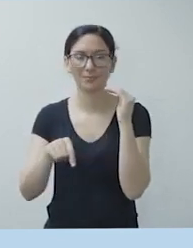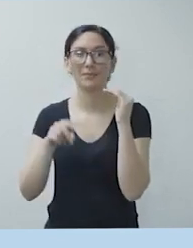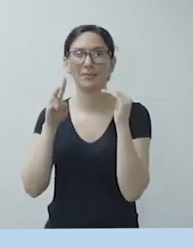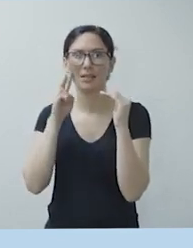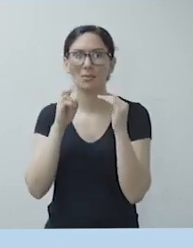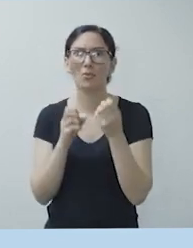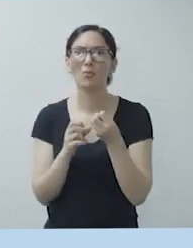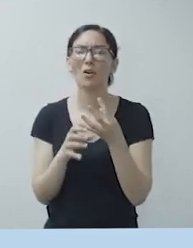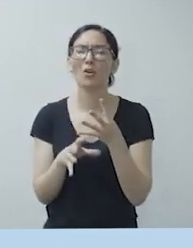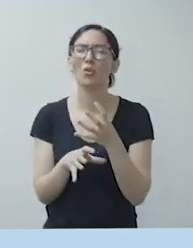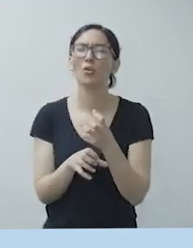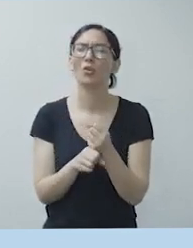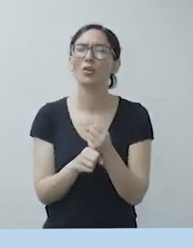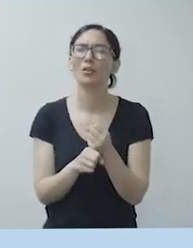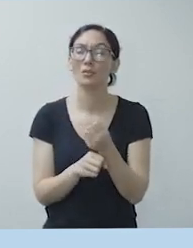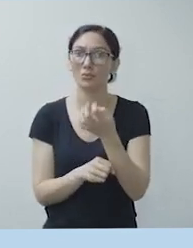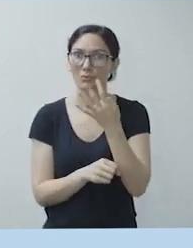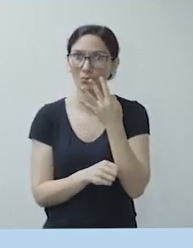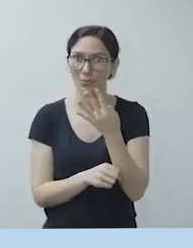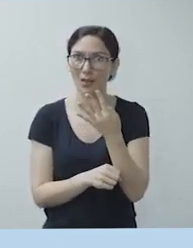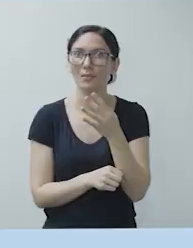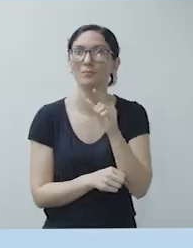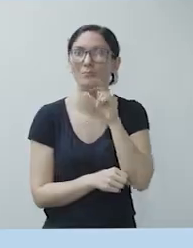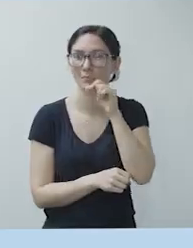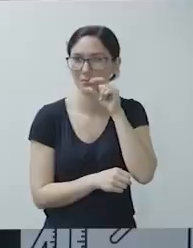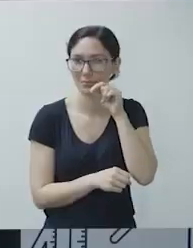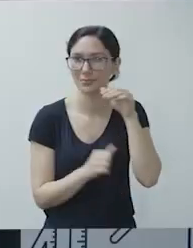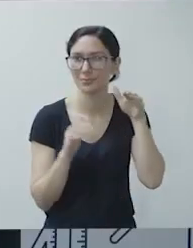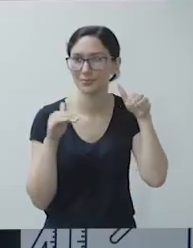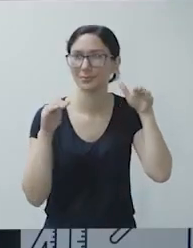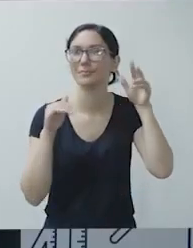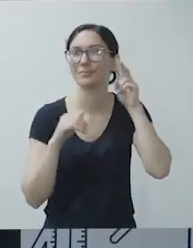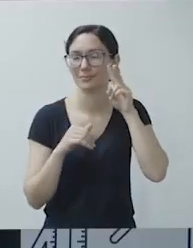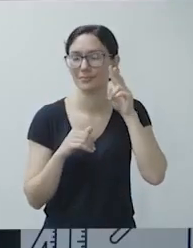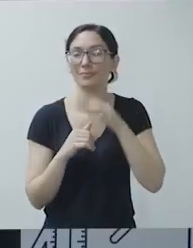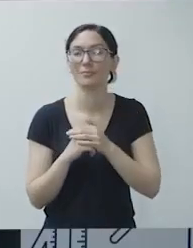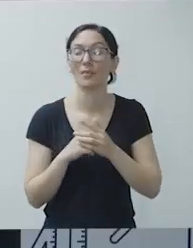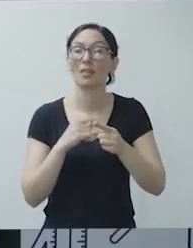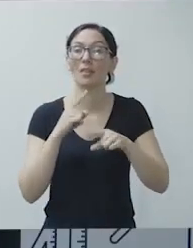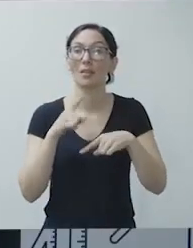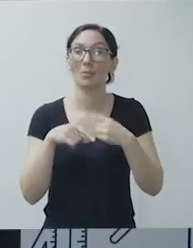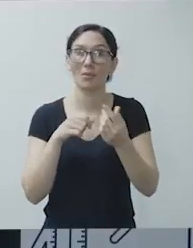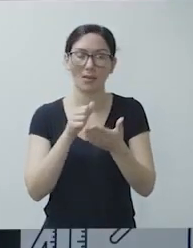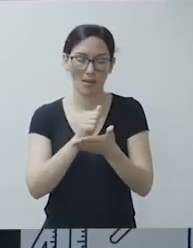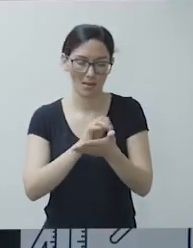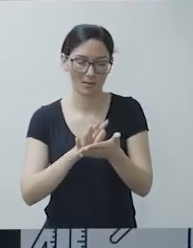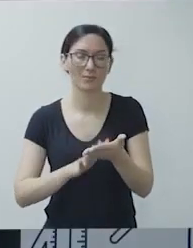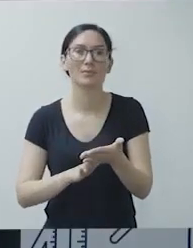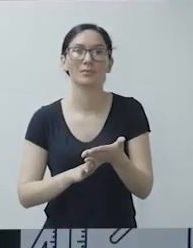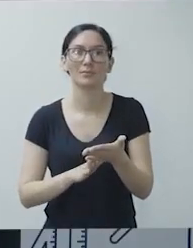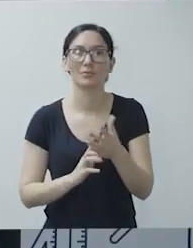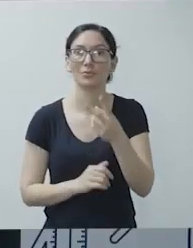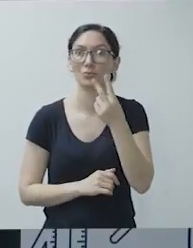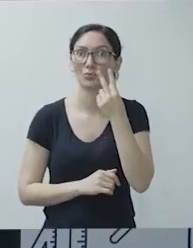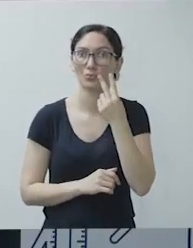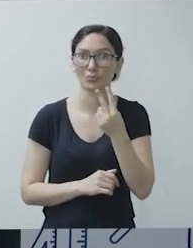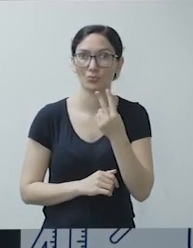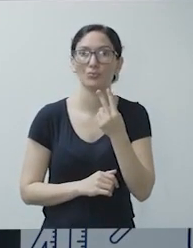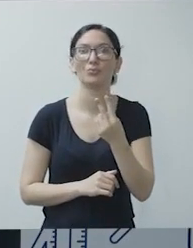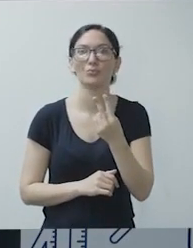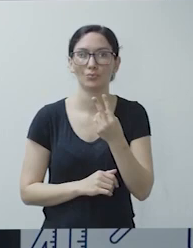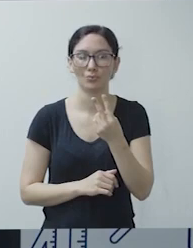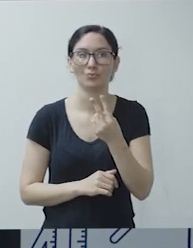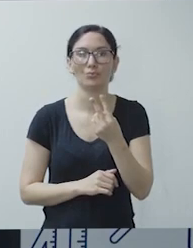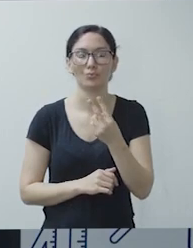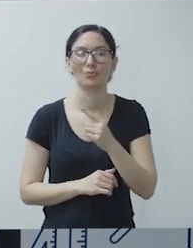passarinhos? Quatro passarinhos. Depois fizemos atividades, fizemos duas atividades hoje. Colocamos